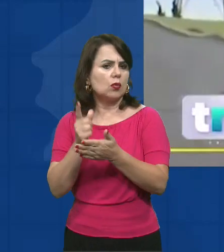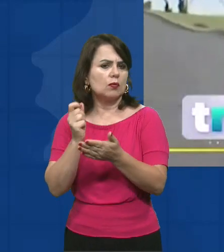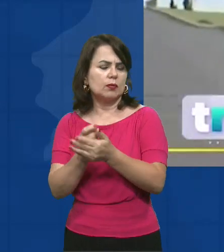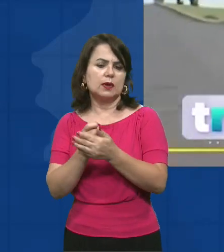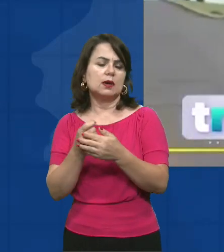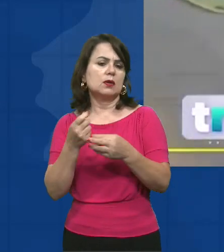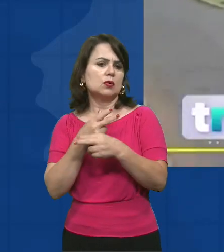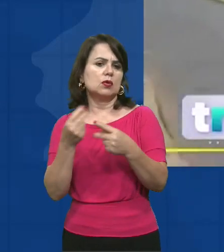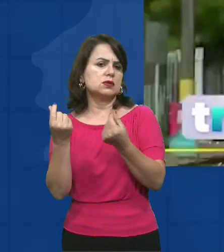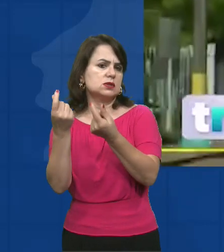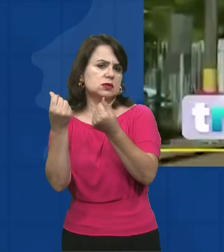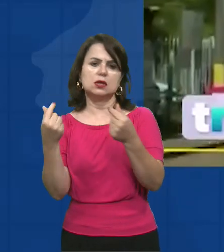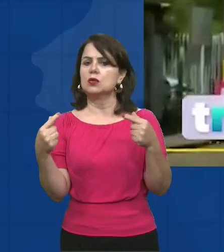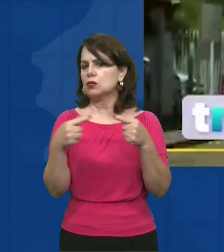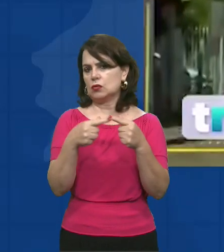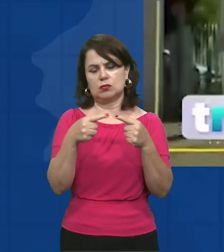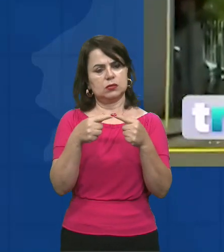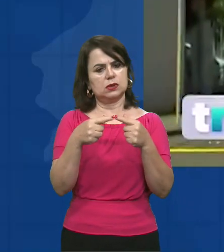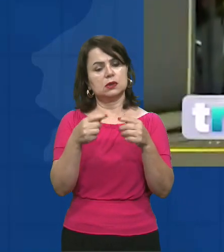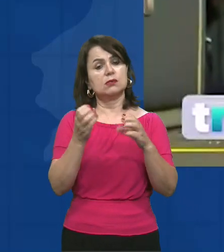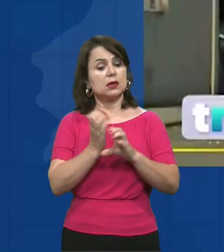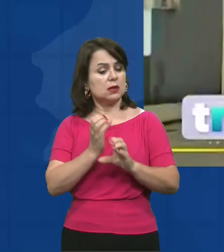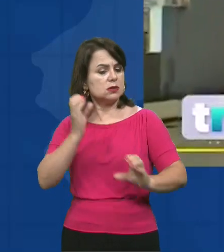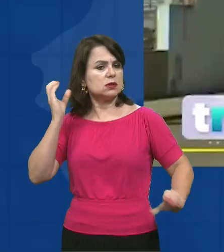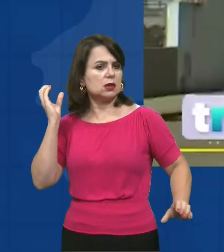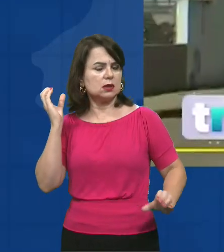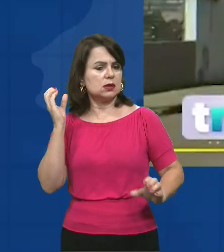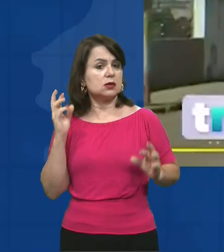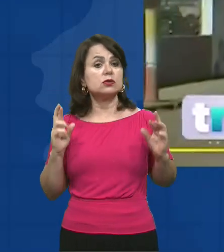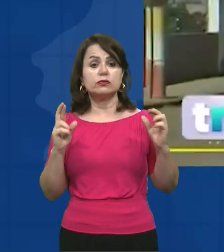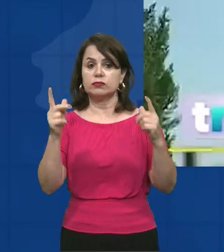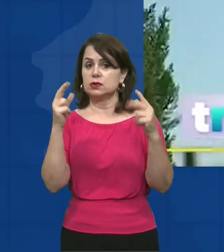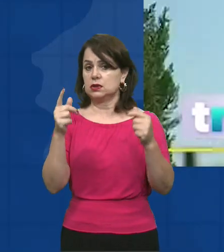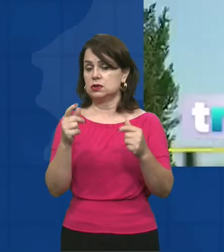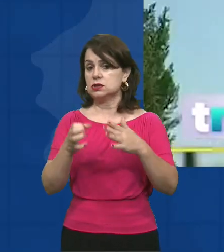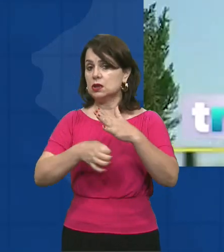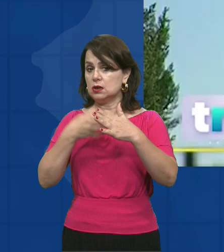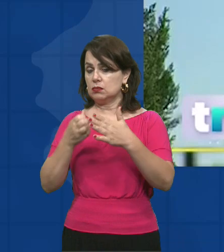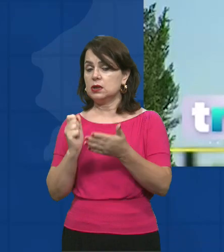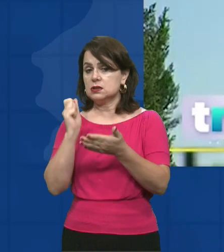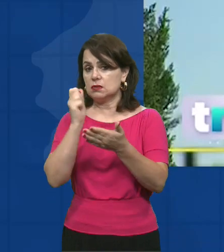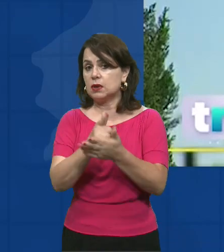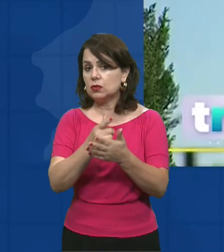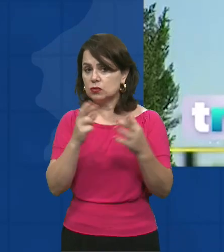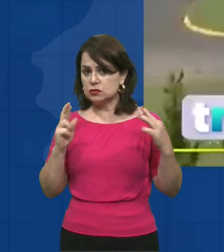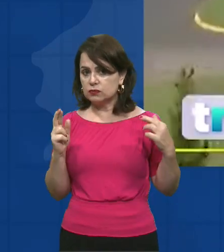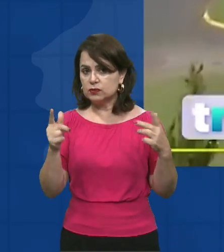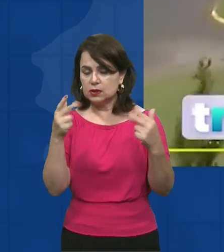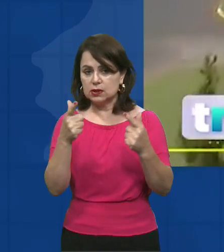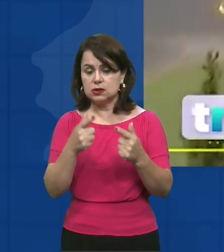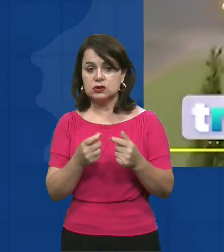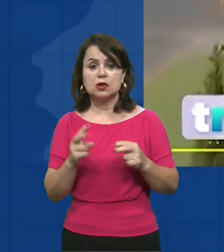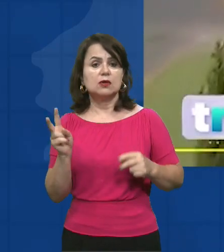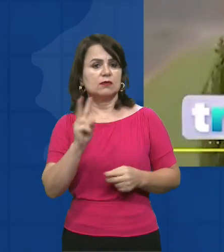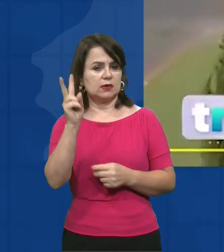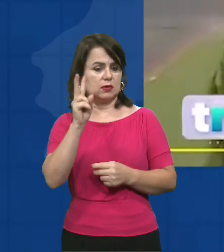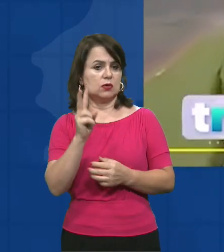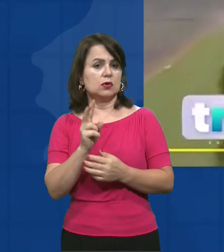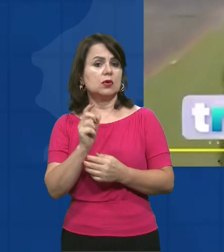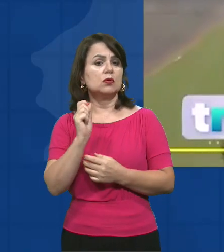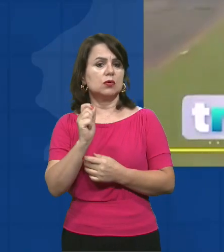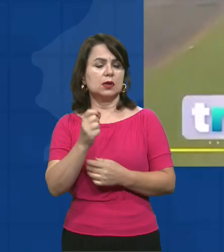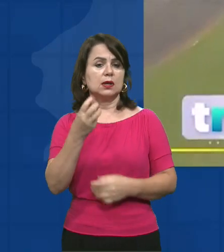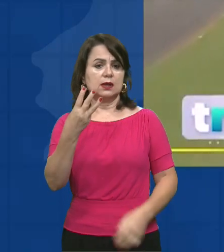de serviços de engenharia e que a diferença de valores pagos à empresa. Na ata de registro de preços, o valor é de cerca de